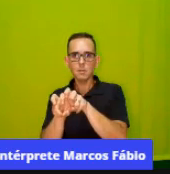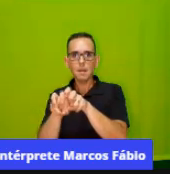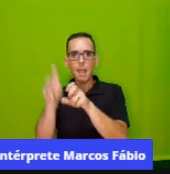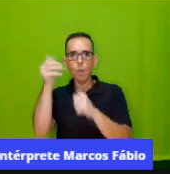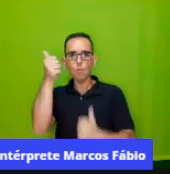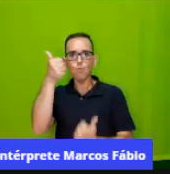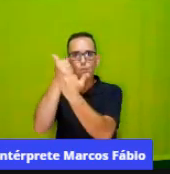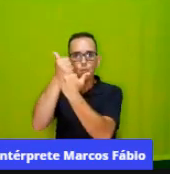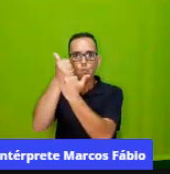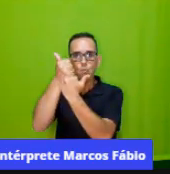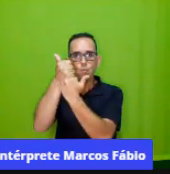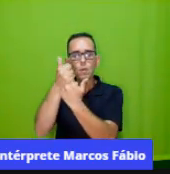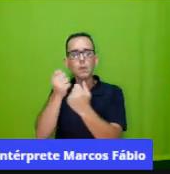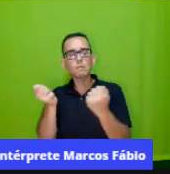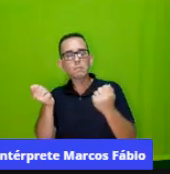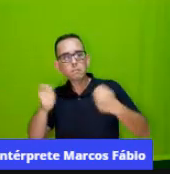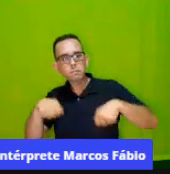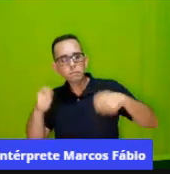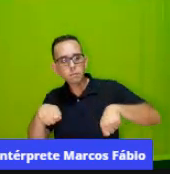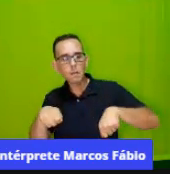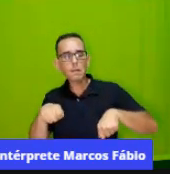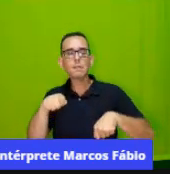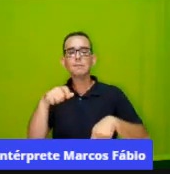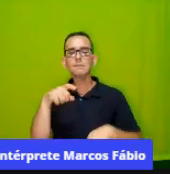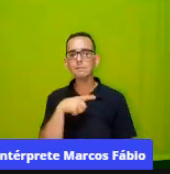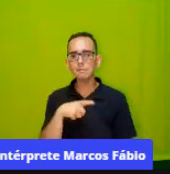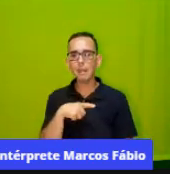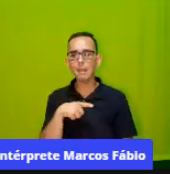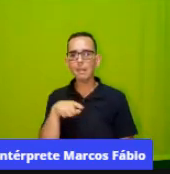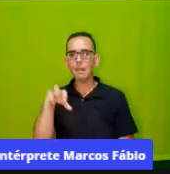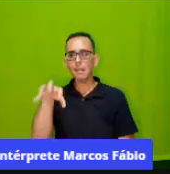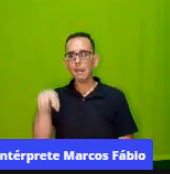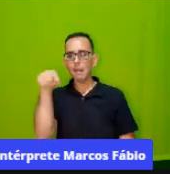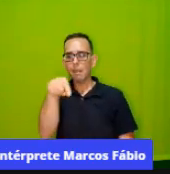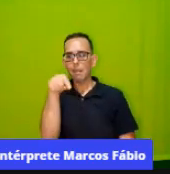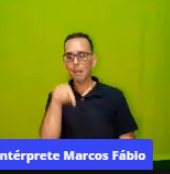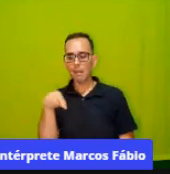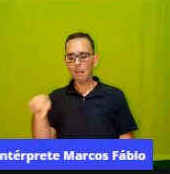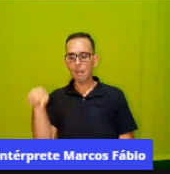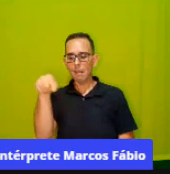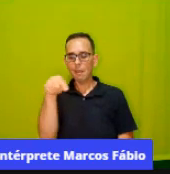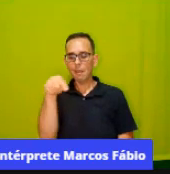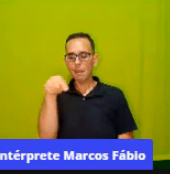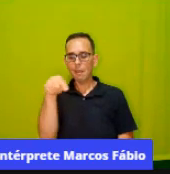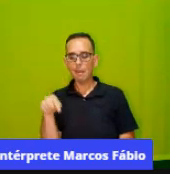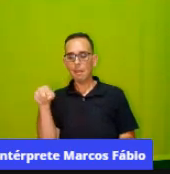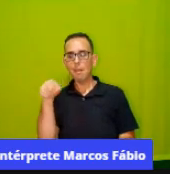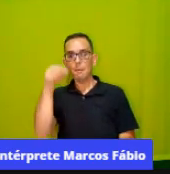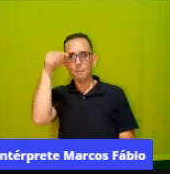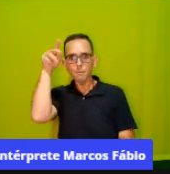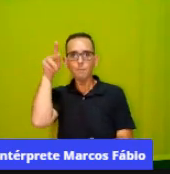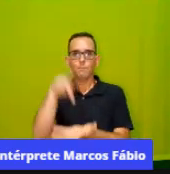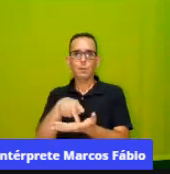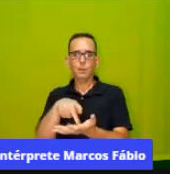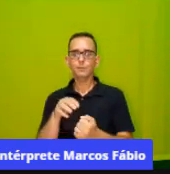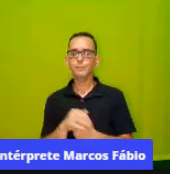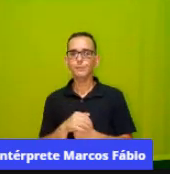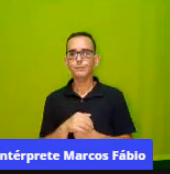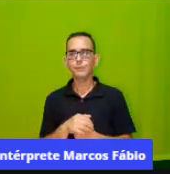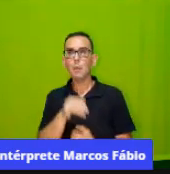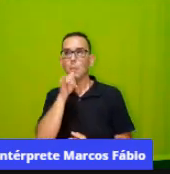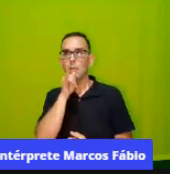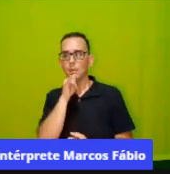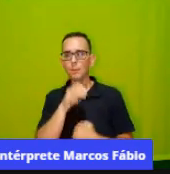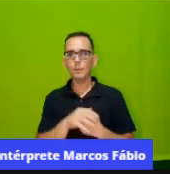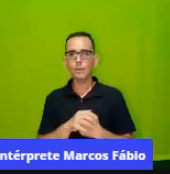né, para poder tá digitando a tecla com mais exatidão. Tipo assim,